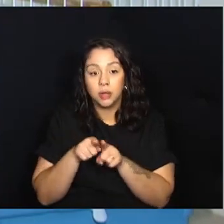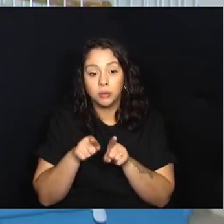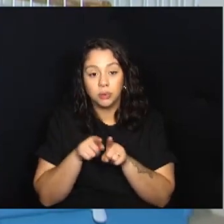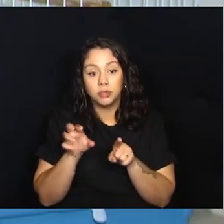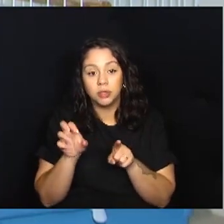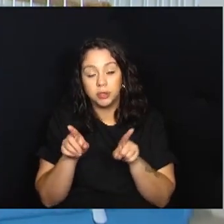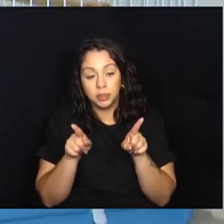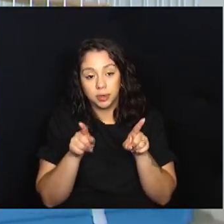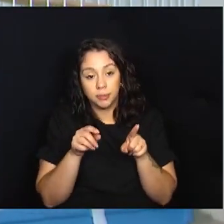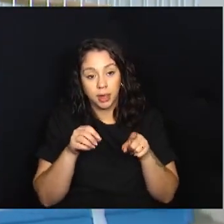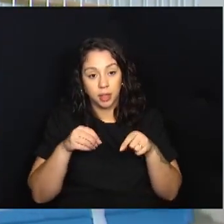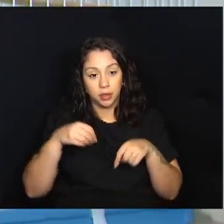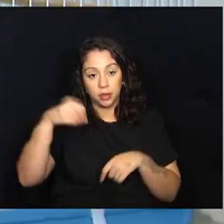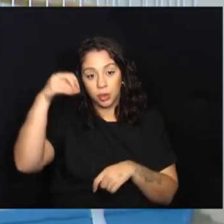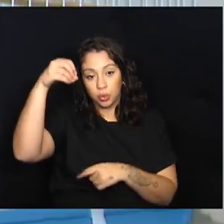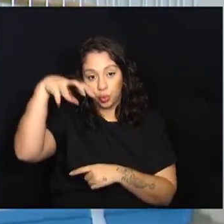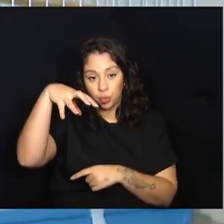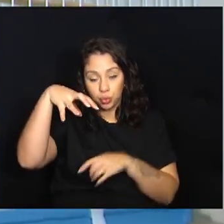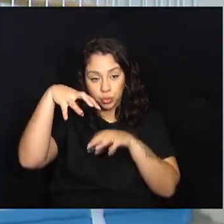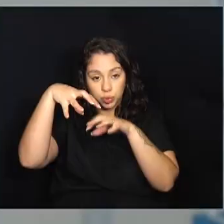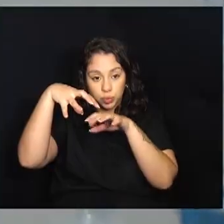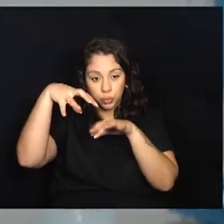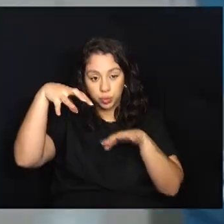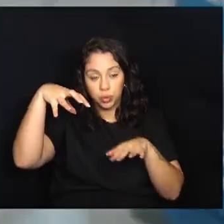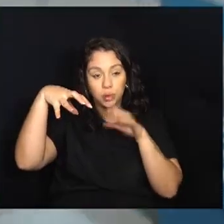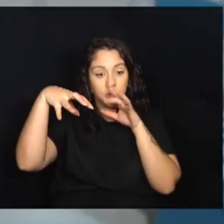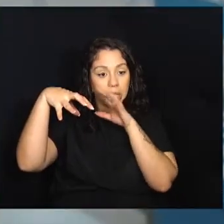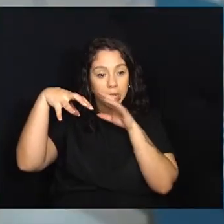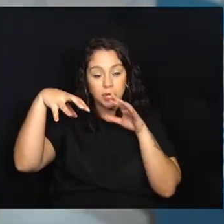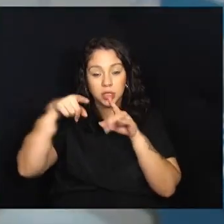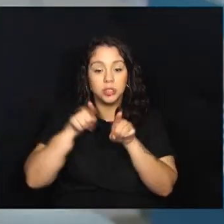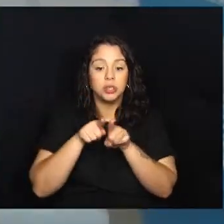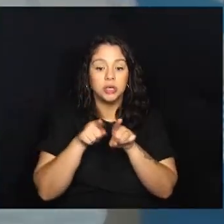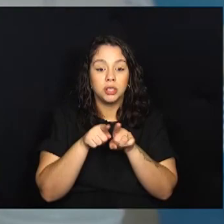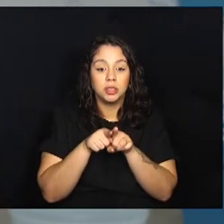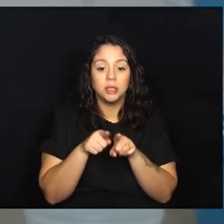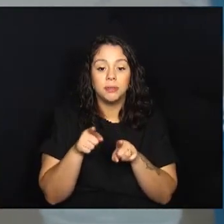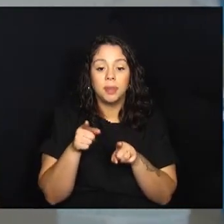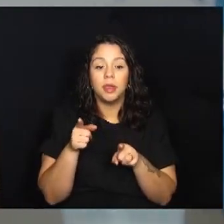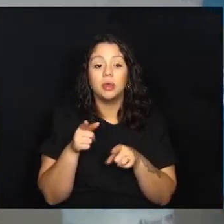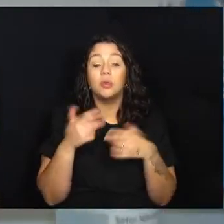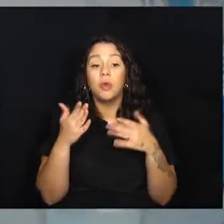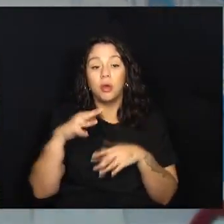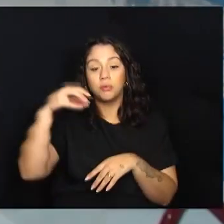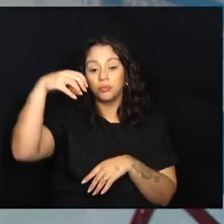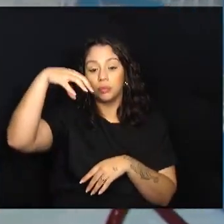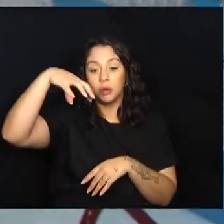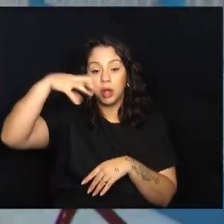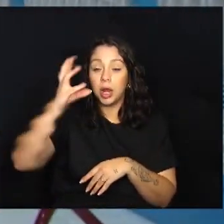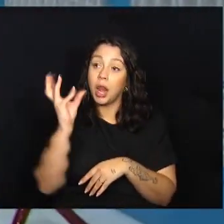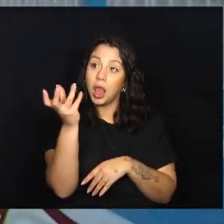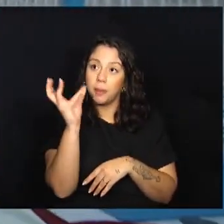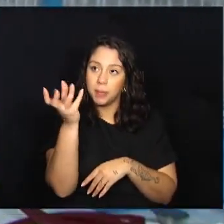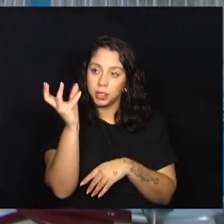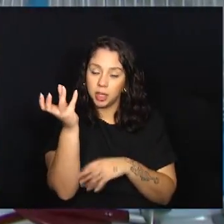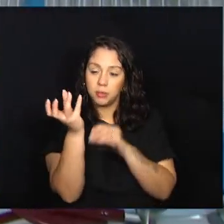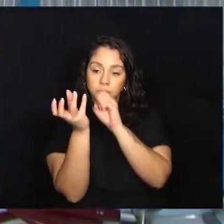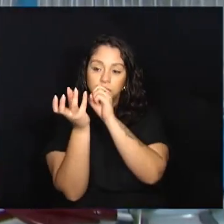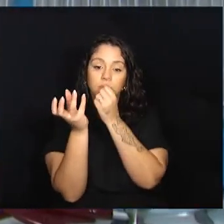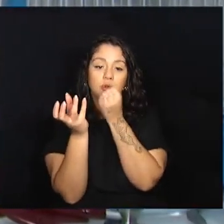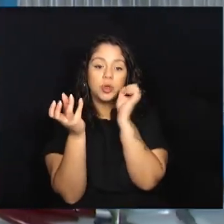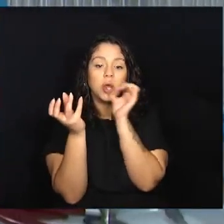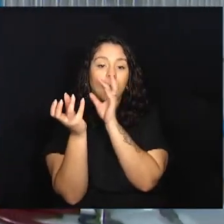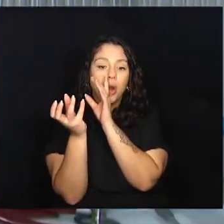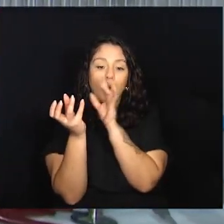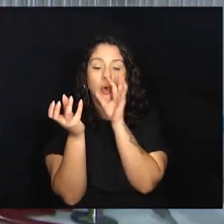de aquecimento. Aí isso tudo a gente orienta sempre nas consultas, qual lâmpada que é melhor, qual que é a mais adequada, de acordo com